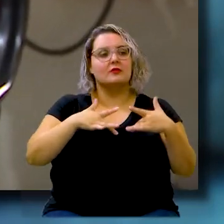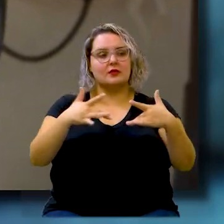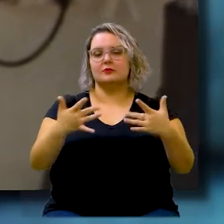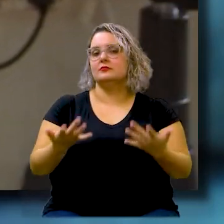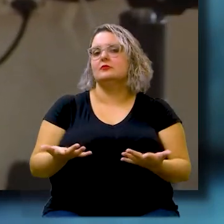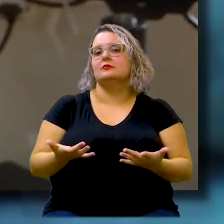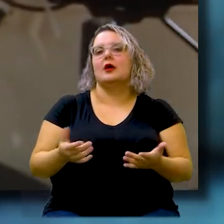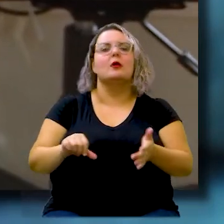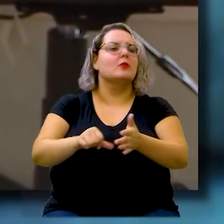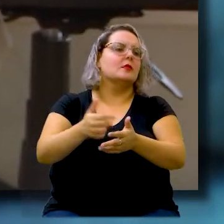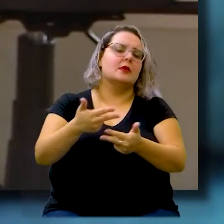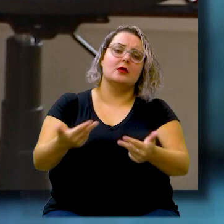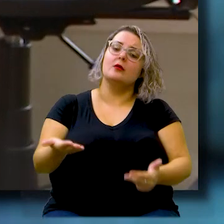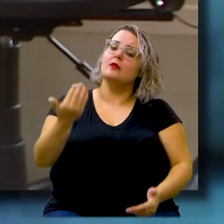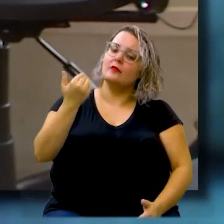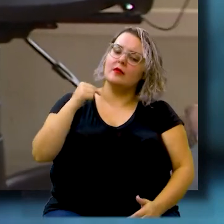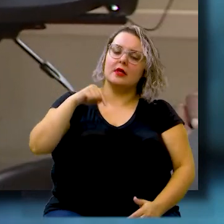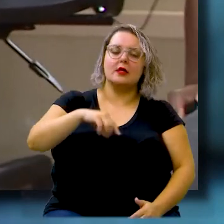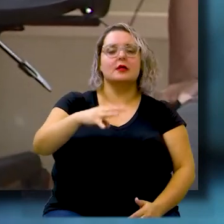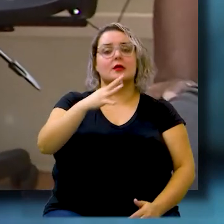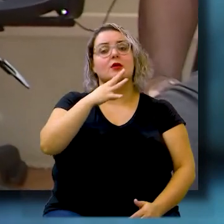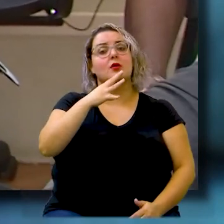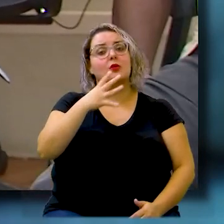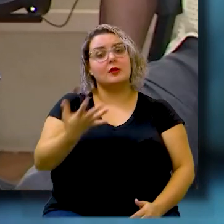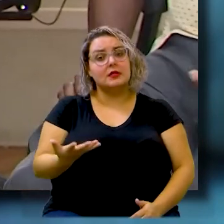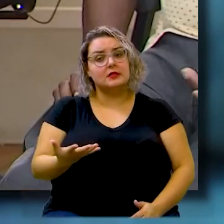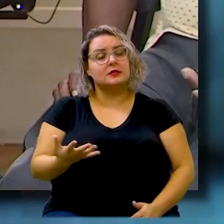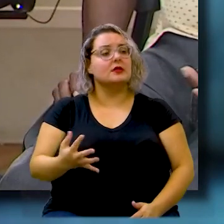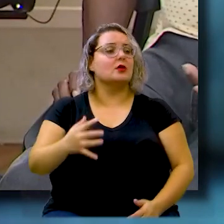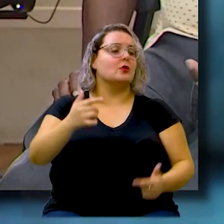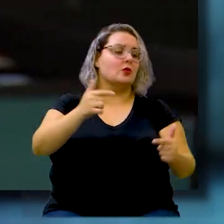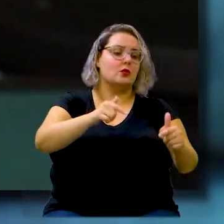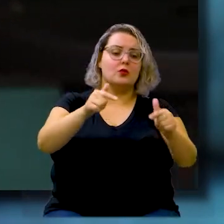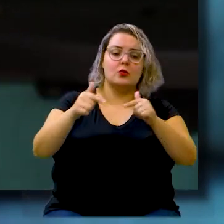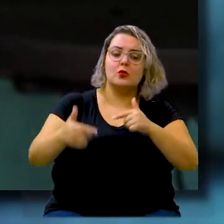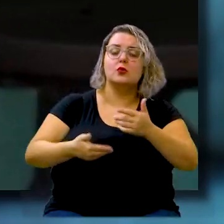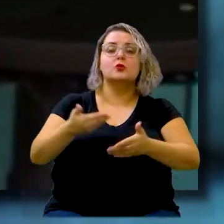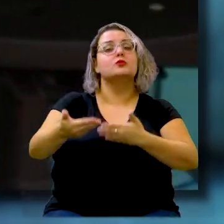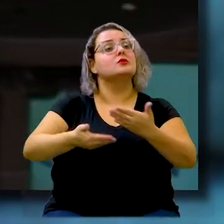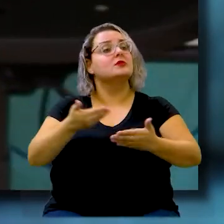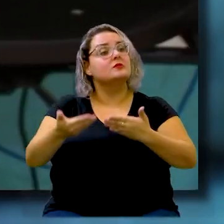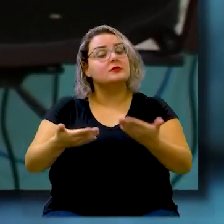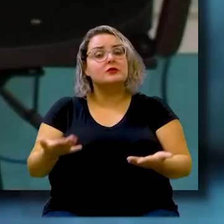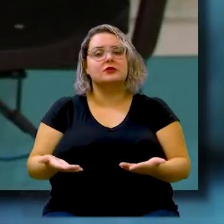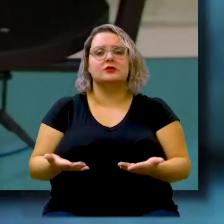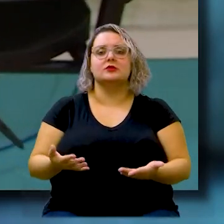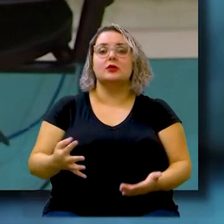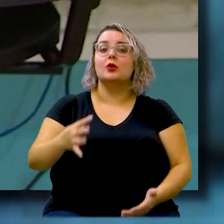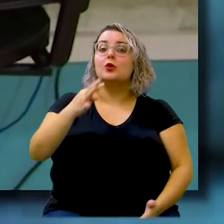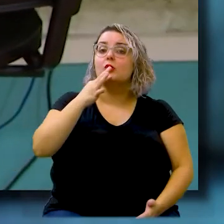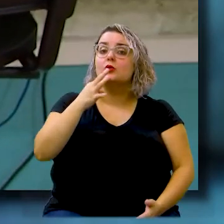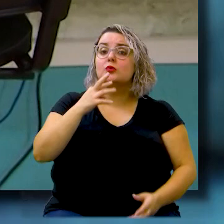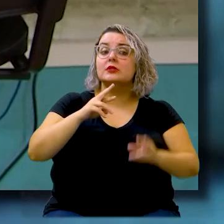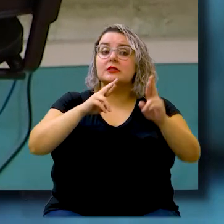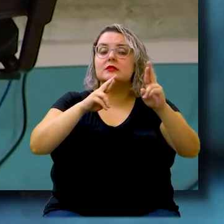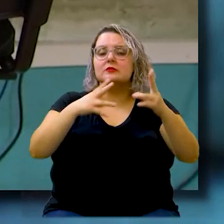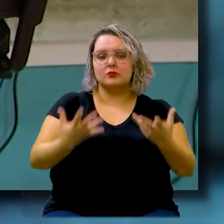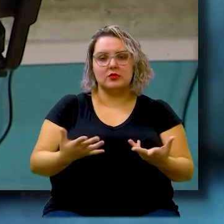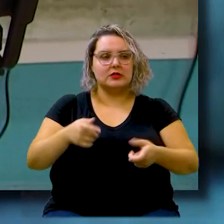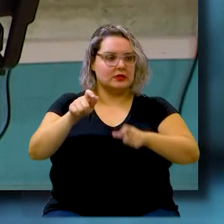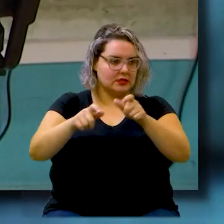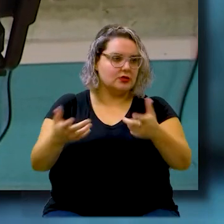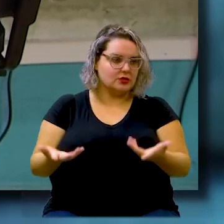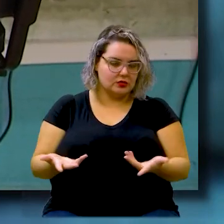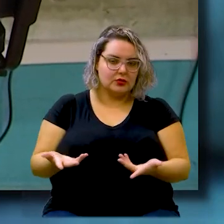coisa que eu faço é convidar para vir conhecer, né, o espaço, conhecer os nossos serviços, conhecer a expectativa da